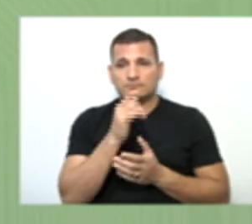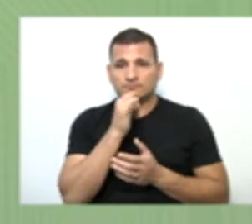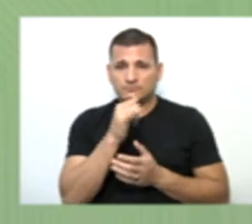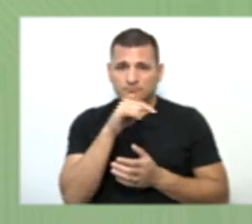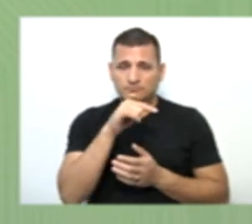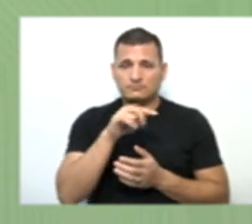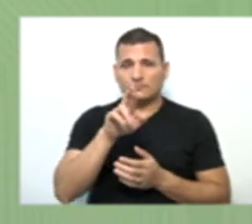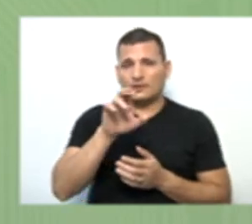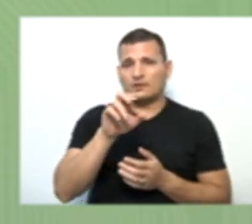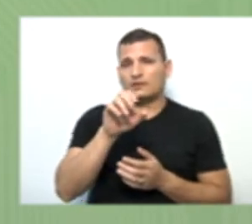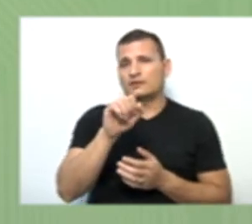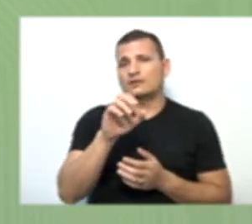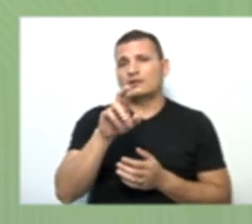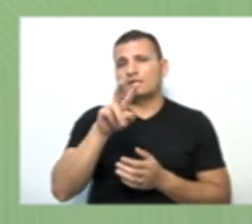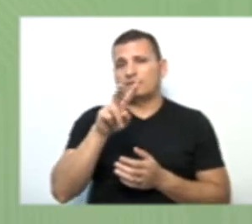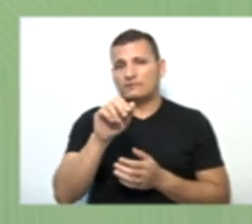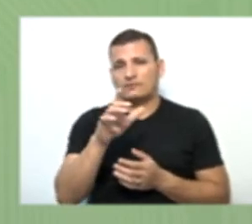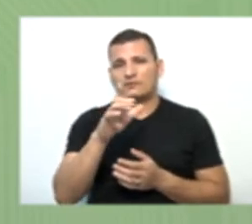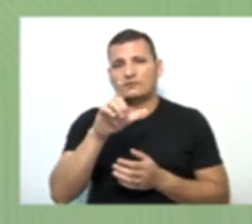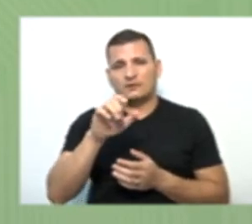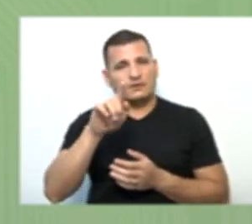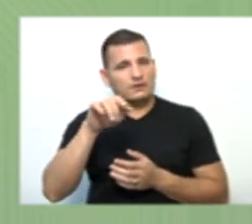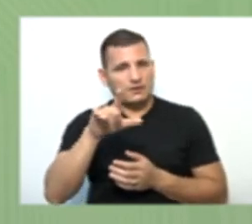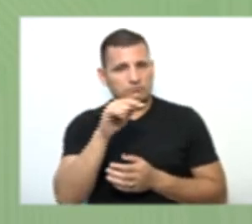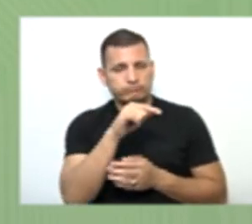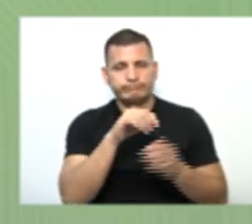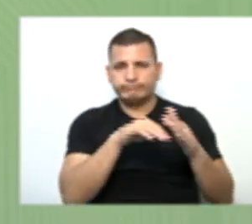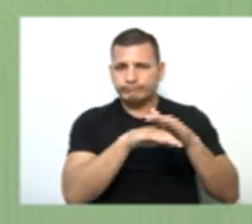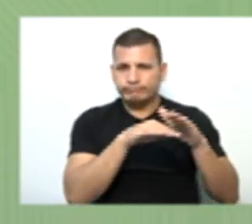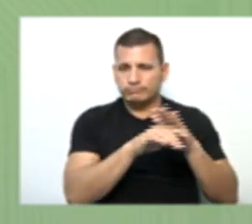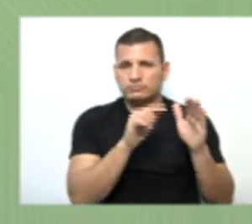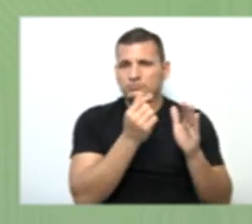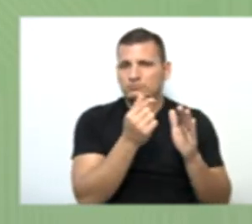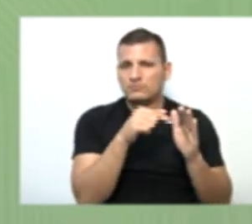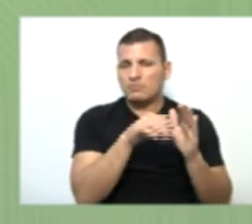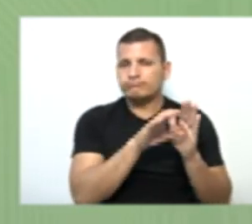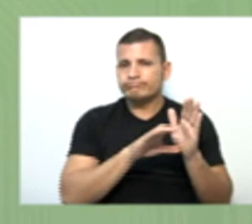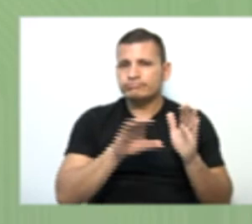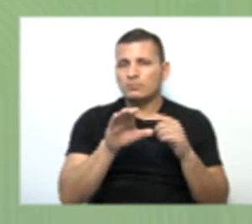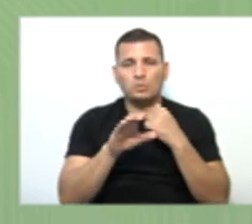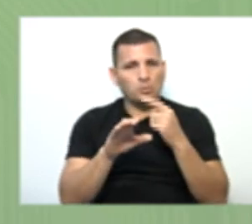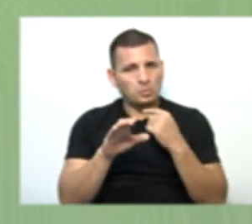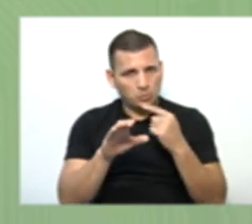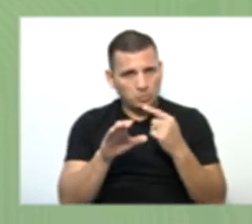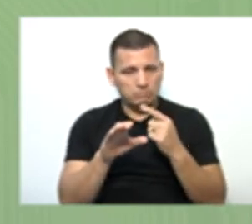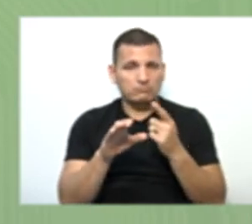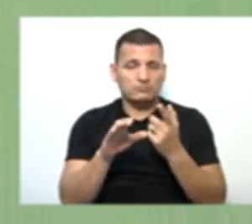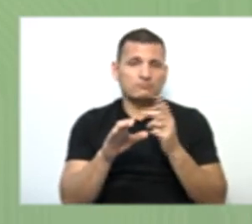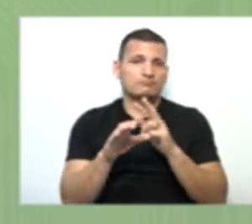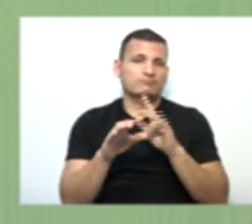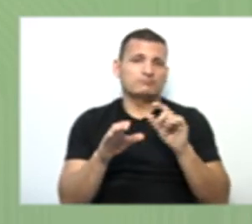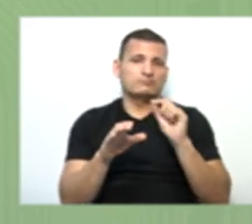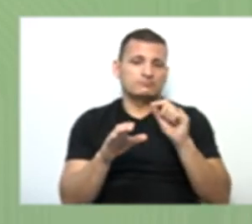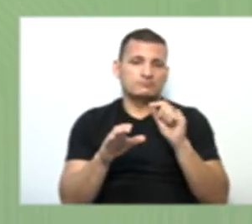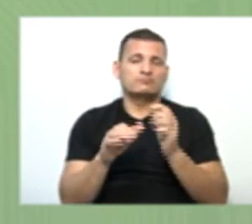reserva legal não seja suficiente, será rateada entre os